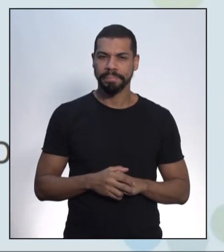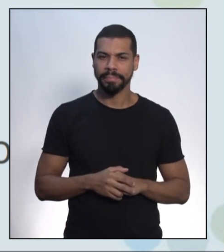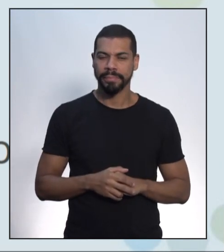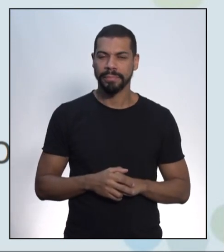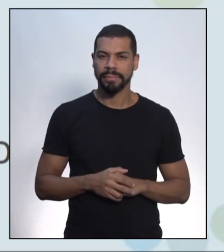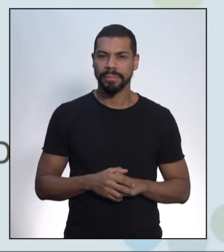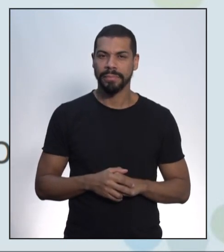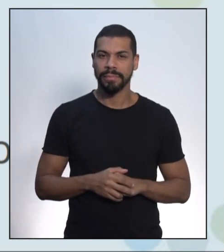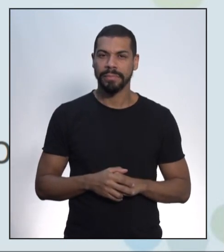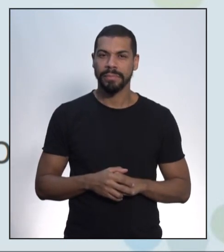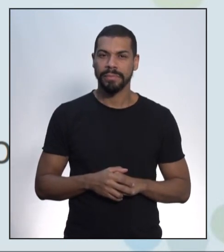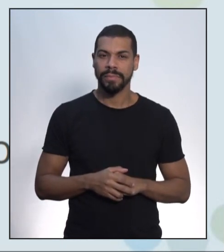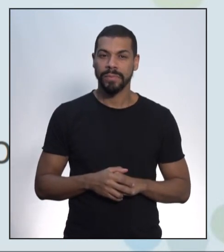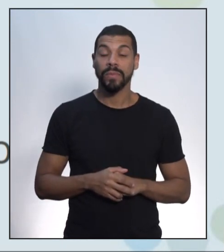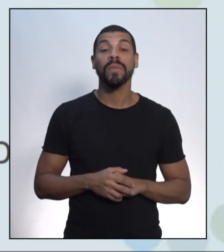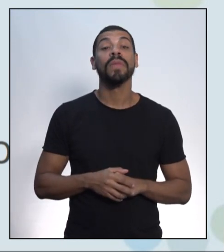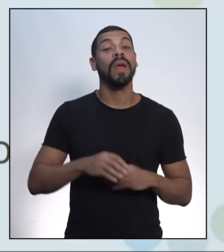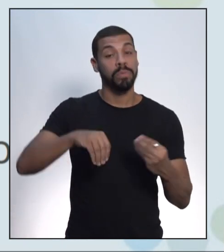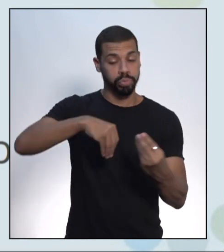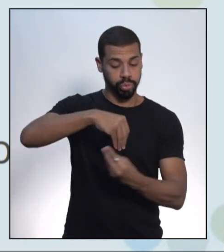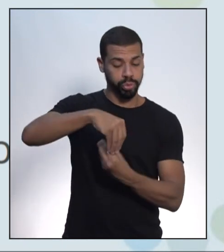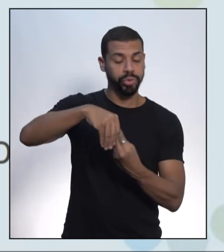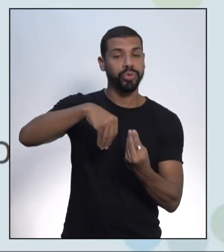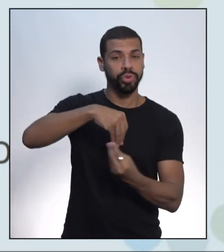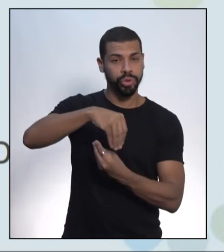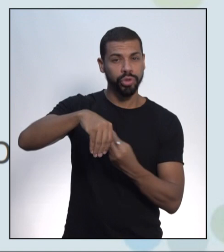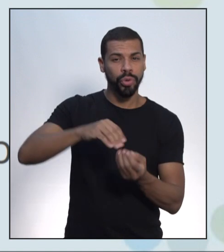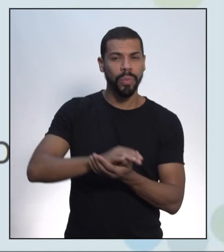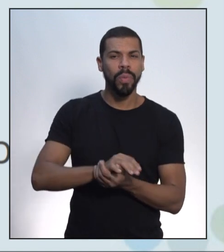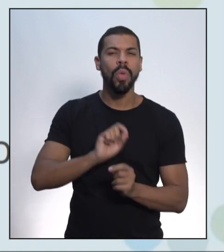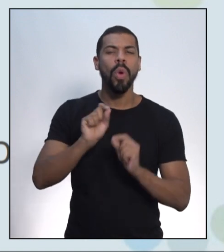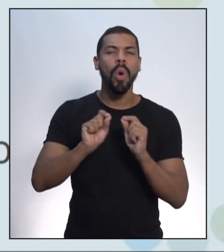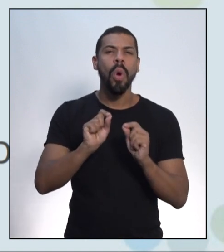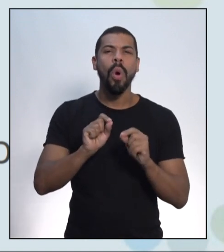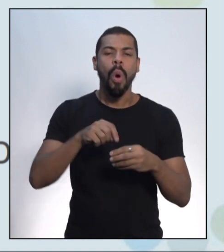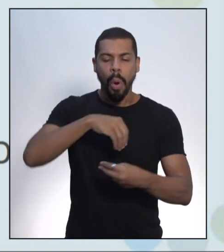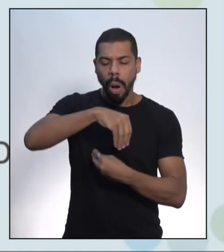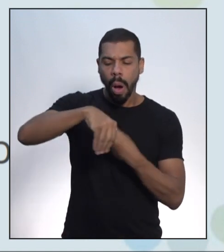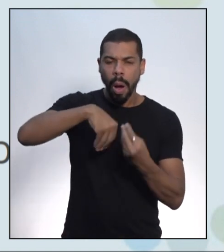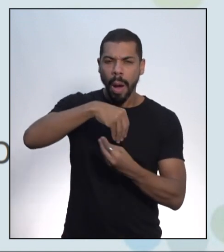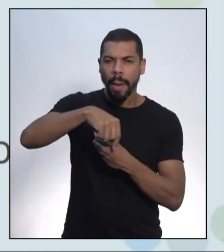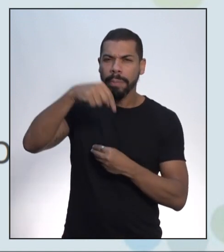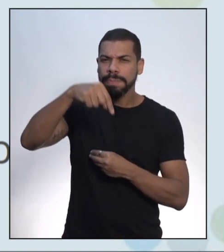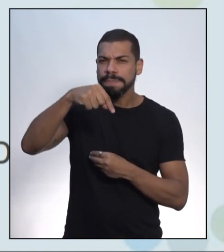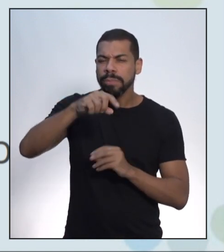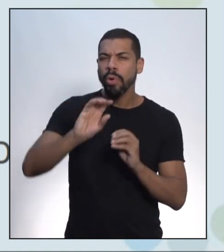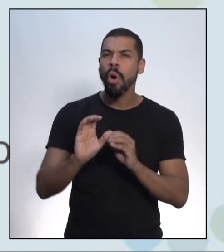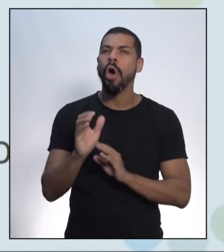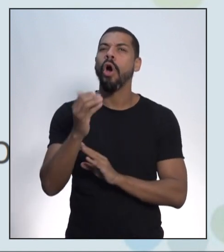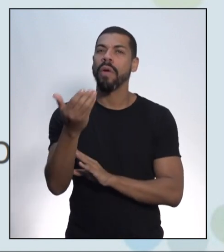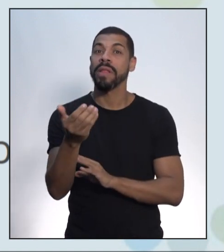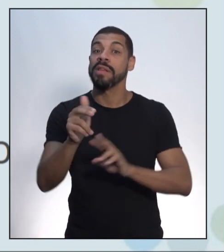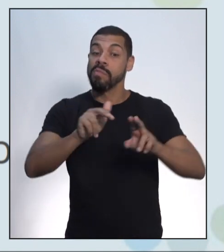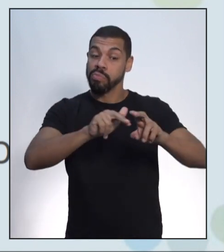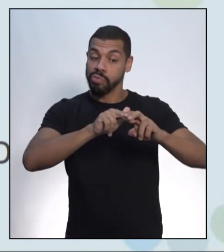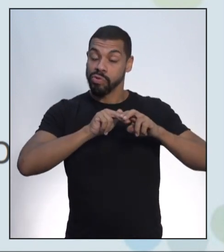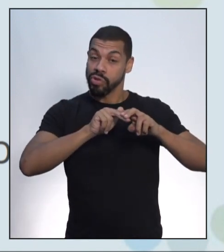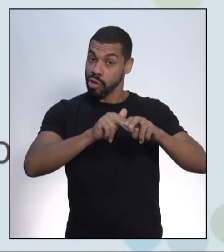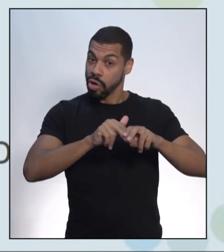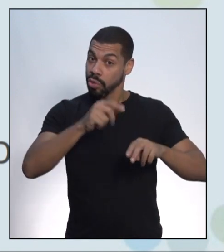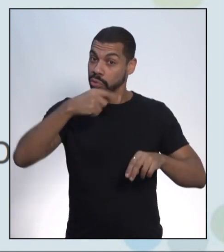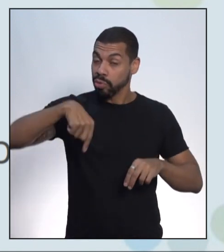Então, formando ali o hidróxido de alumínio, que é o gelatinoso. Essa solução vai ficar meio ácida. Então, por isso que nós